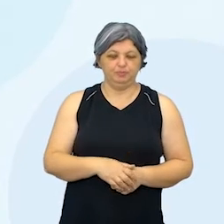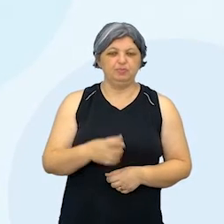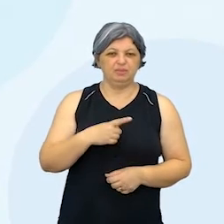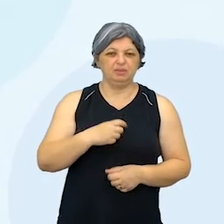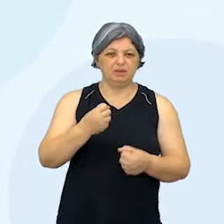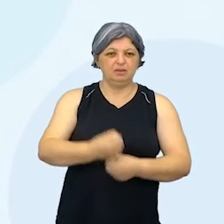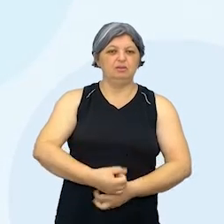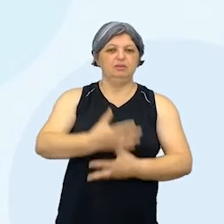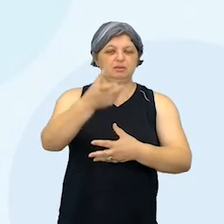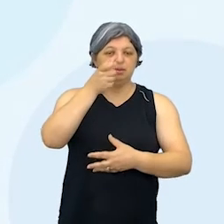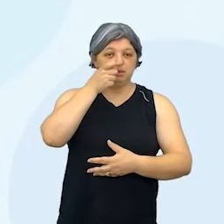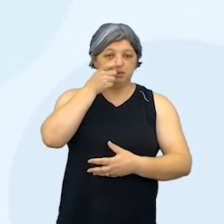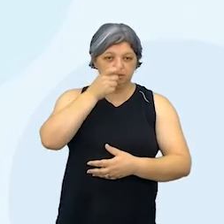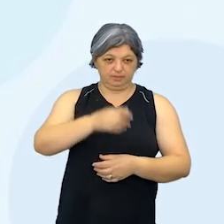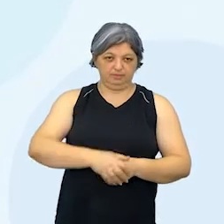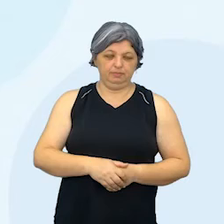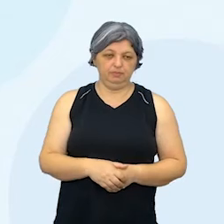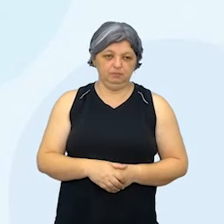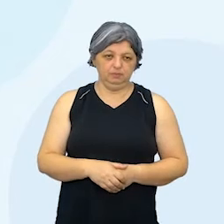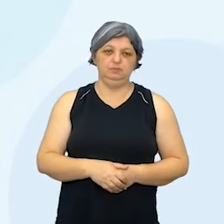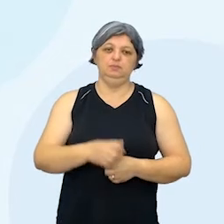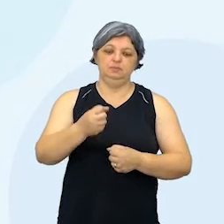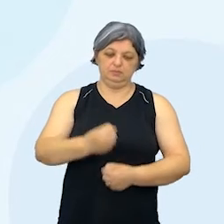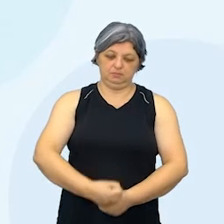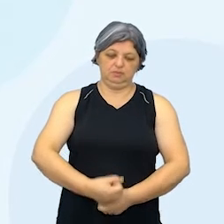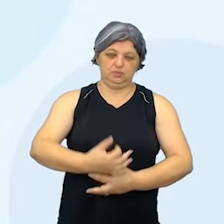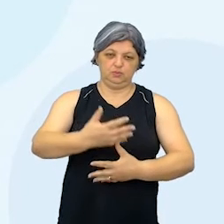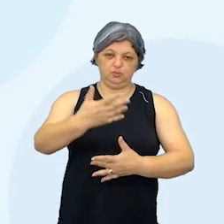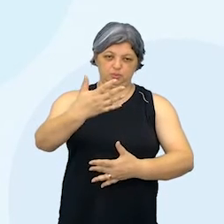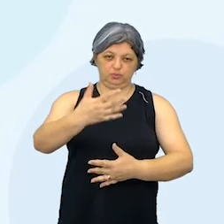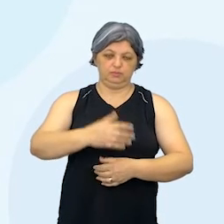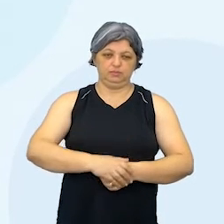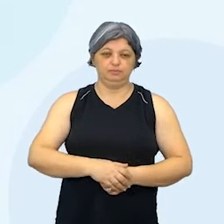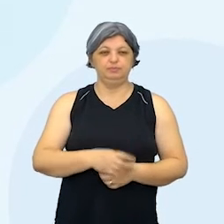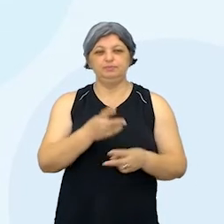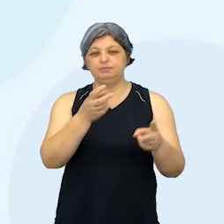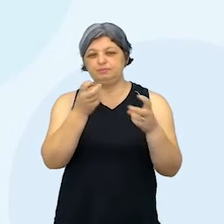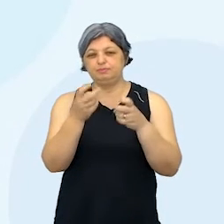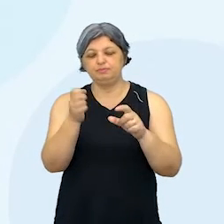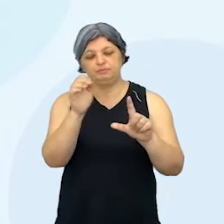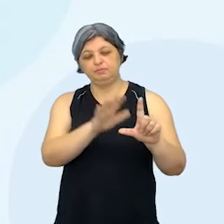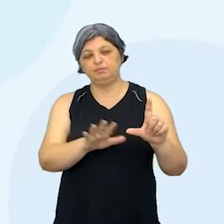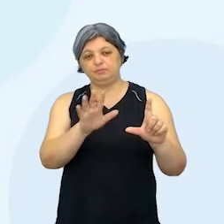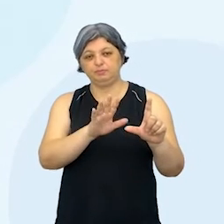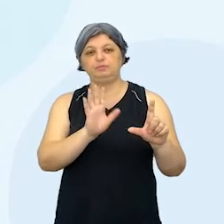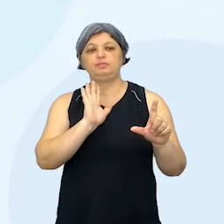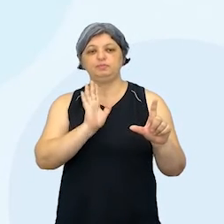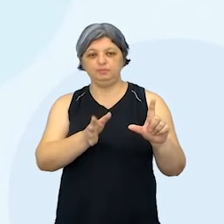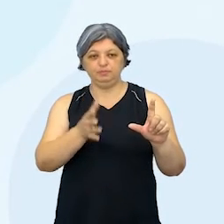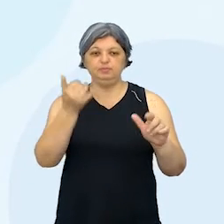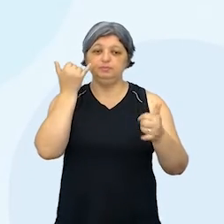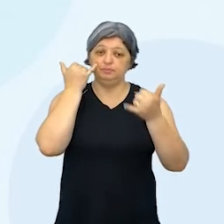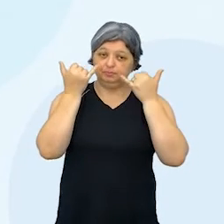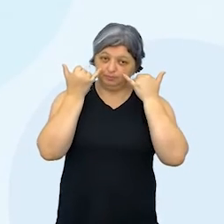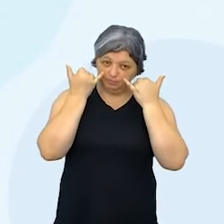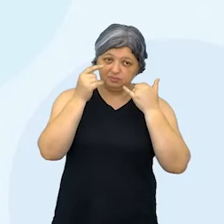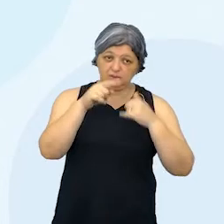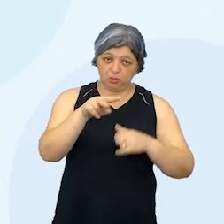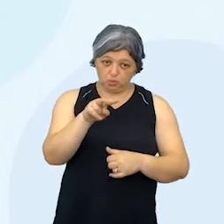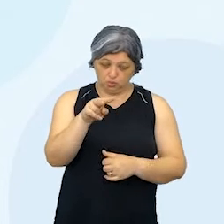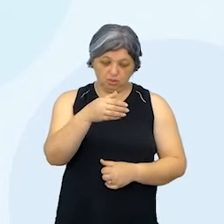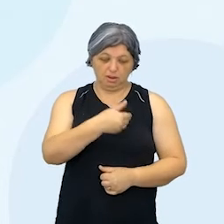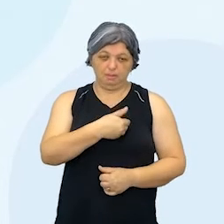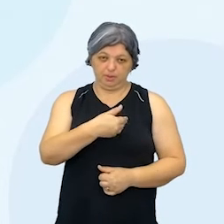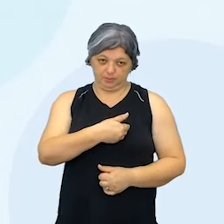de interessante? Então, estão começando a colocar, mas olha, vamos perceber a imagem. A gente já trouxe a informação de que eles são